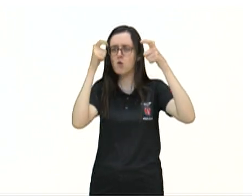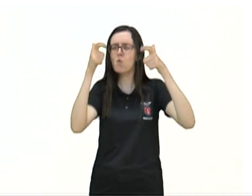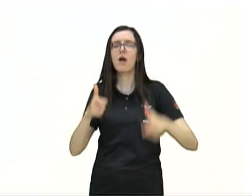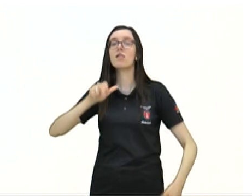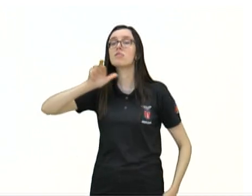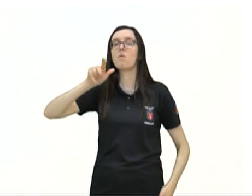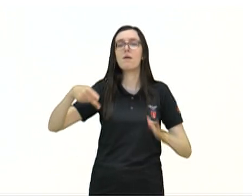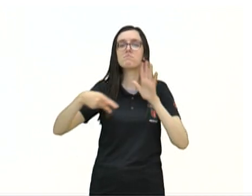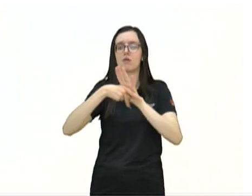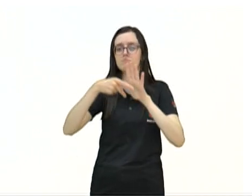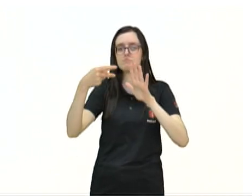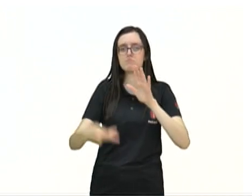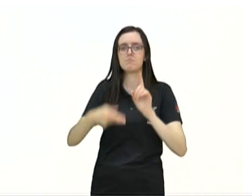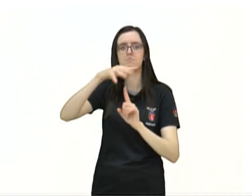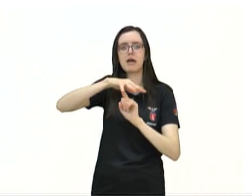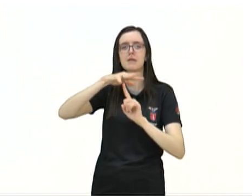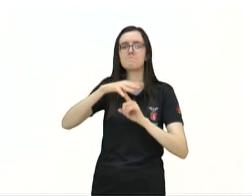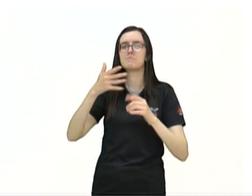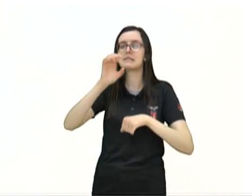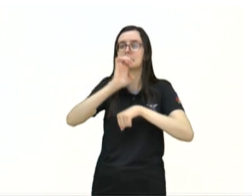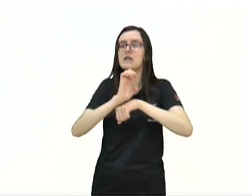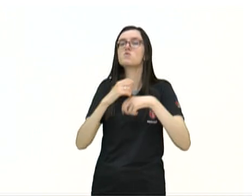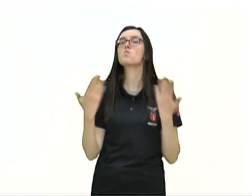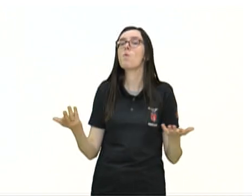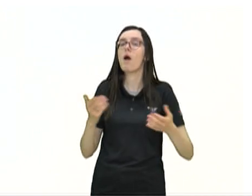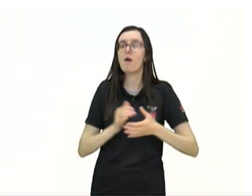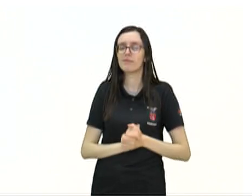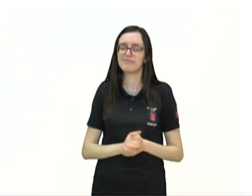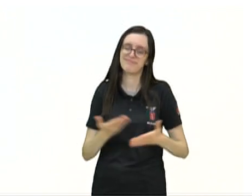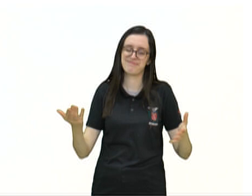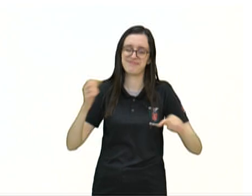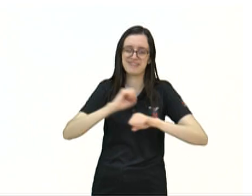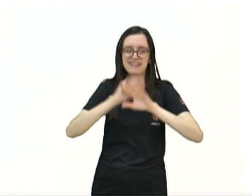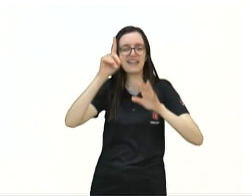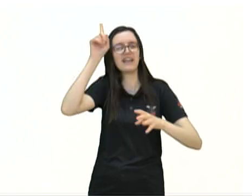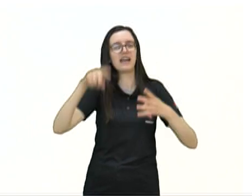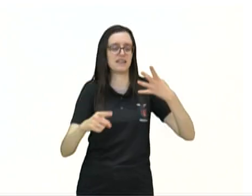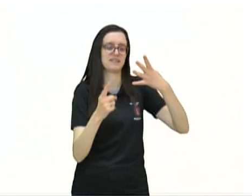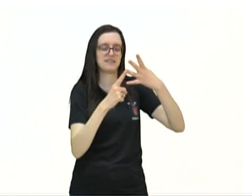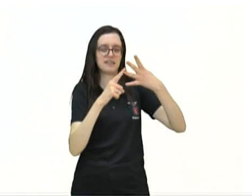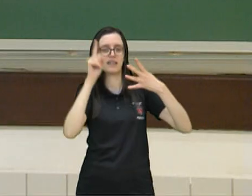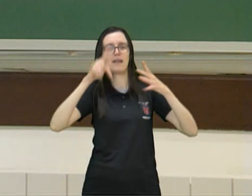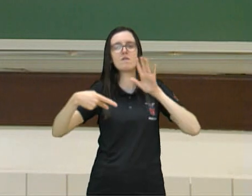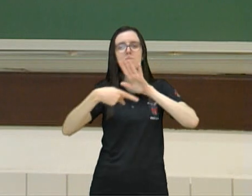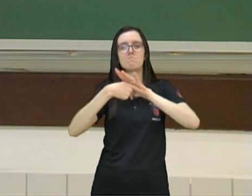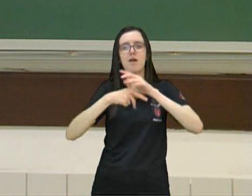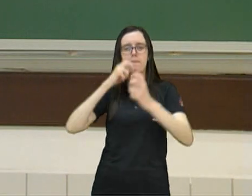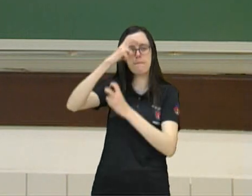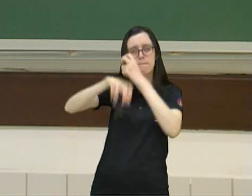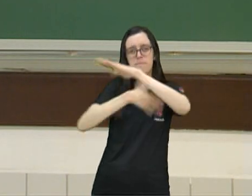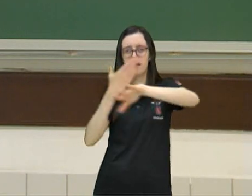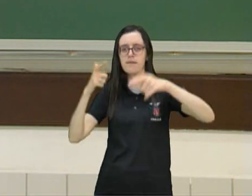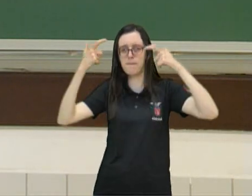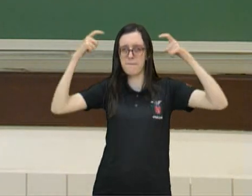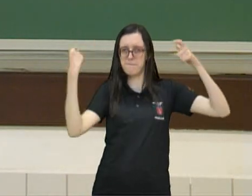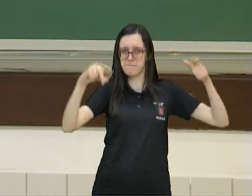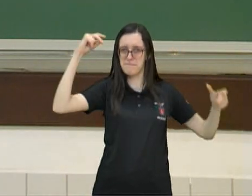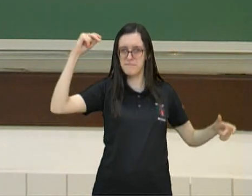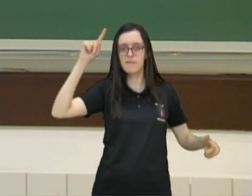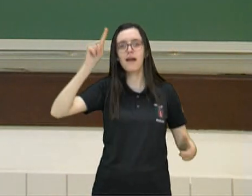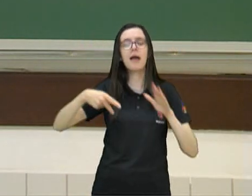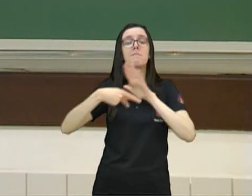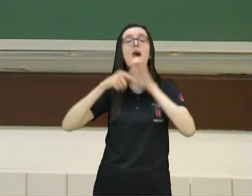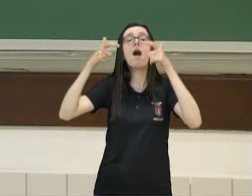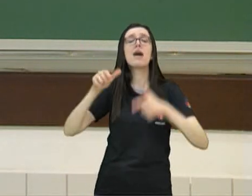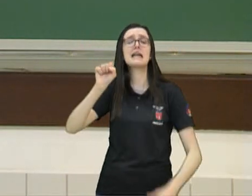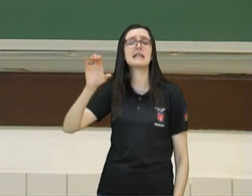não faz parte do nosso estado do Paraná? É claro que é o Parque Beto Carreiro. Fica pertinho, fica ali no